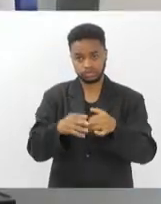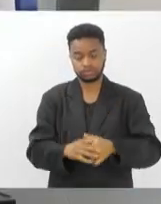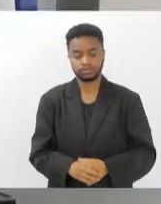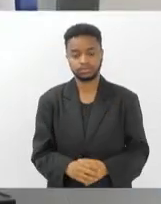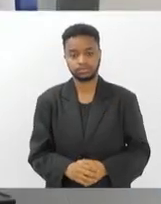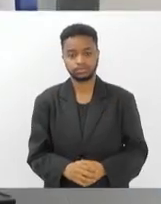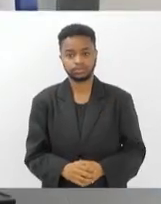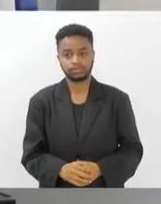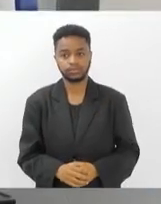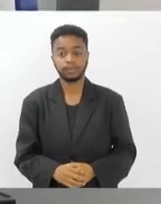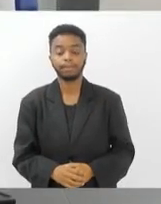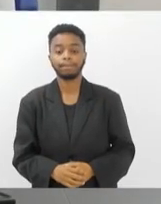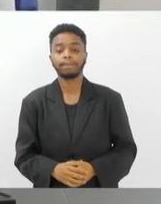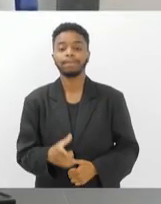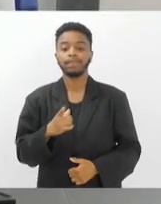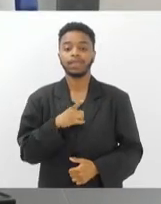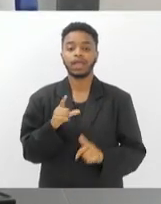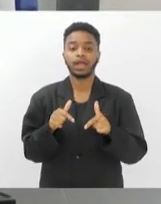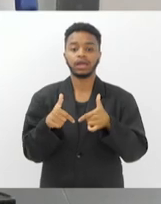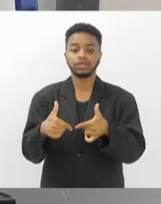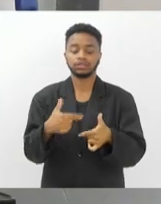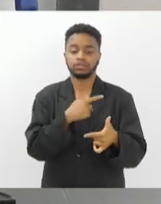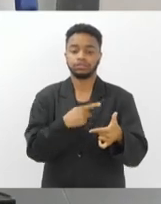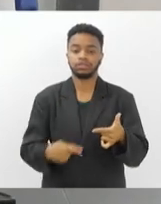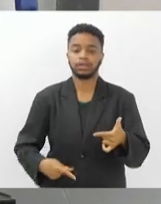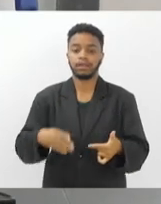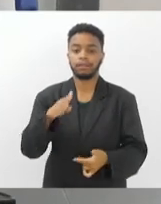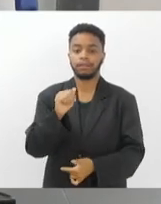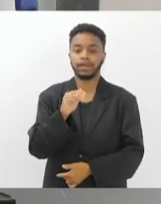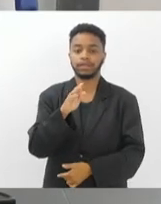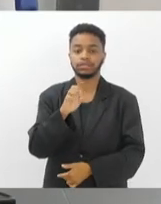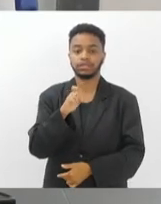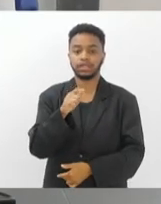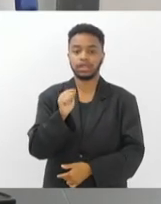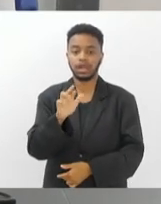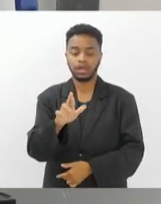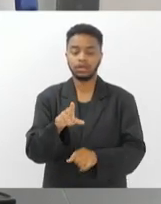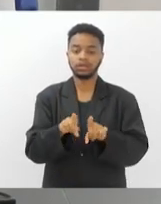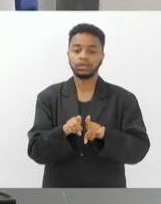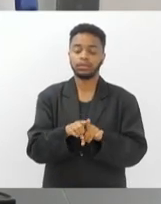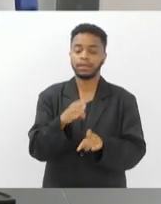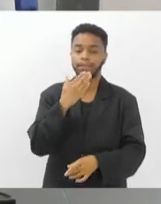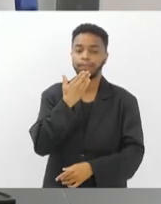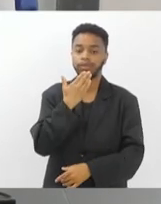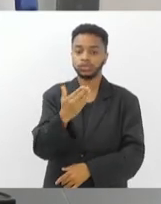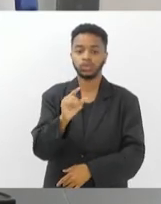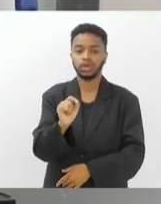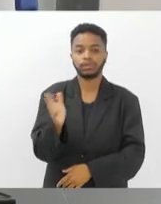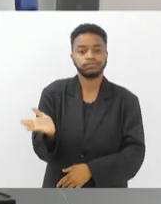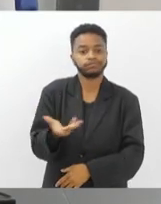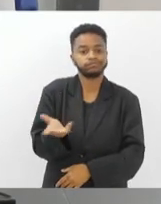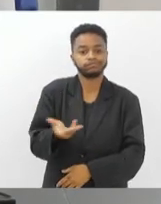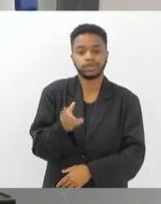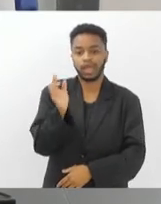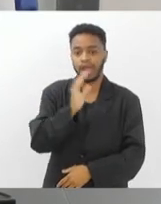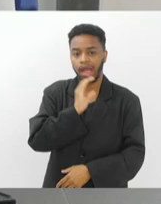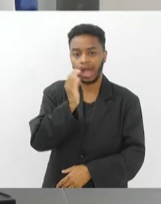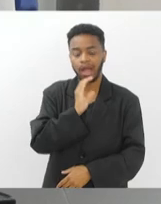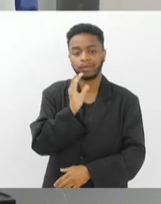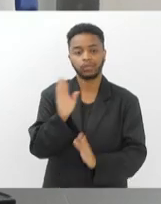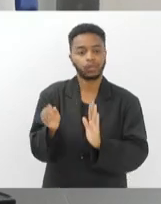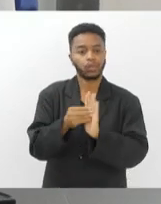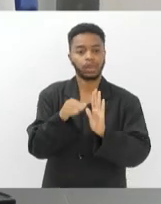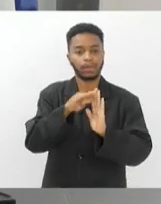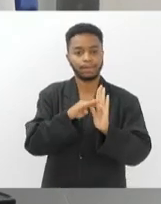Paulo, a iniciativa do presidente Rodrigo Bacelar, inclusive do pedido de velocidade, de celeridade, de incluir na